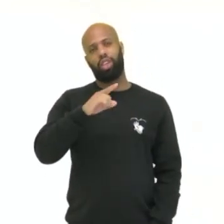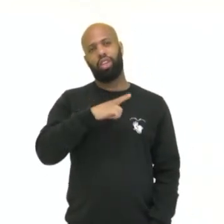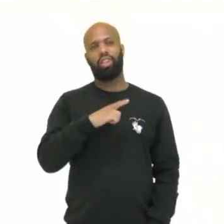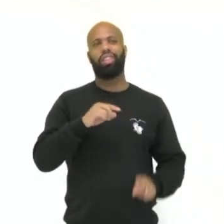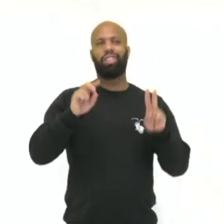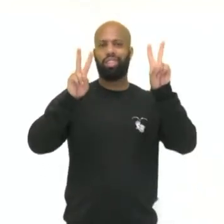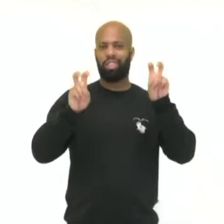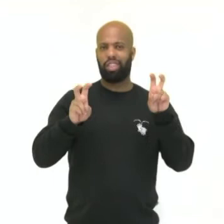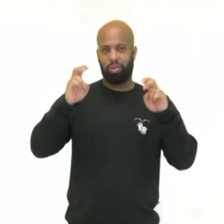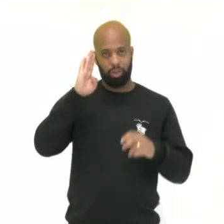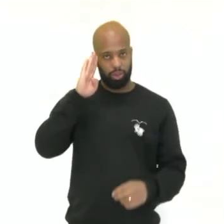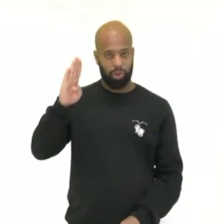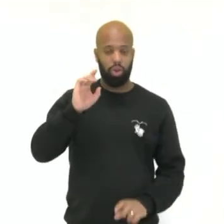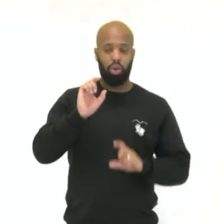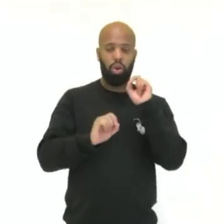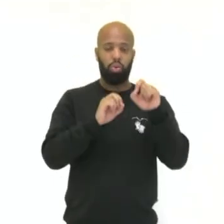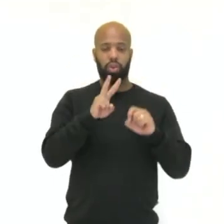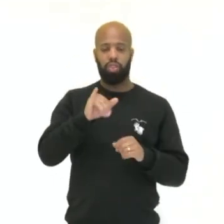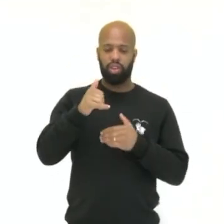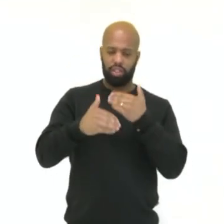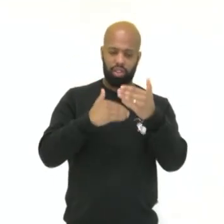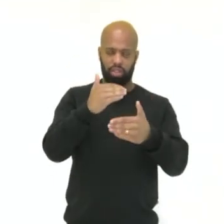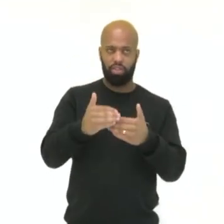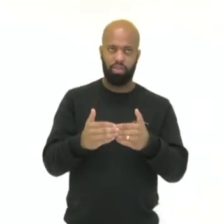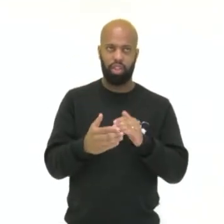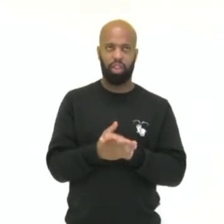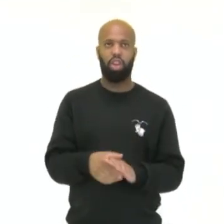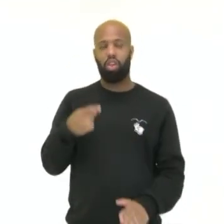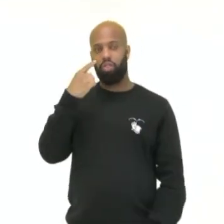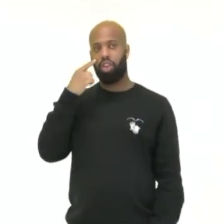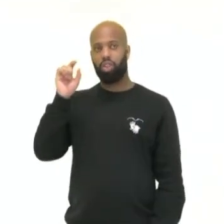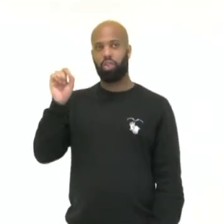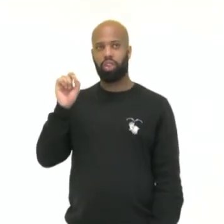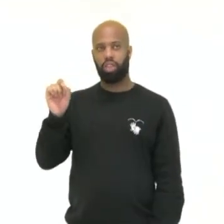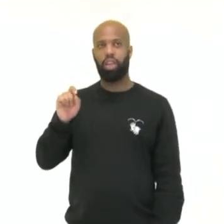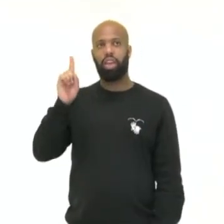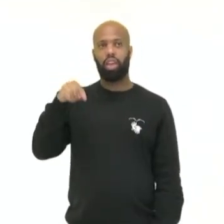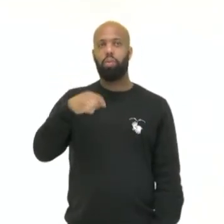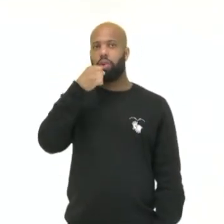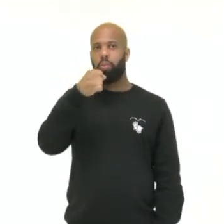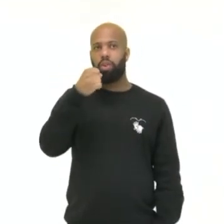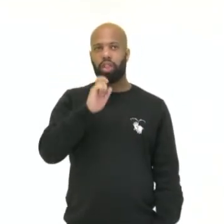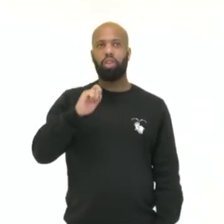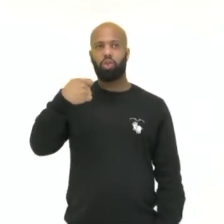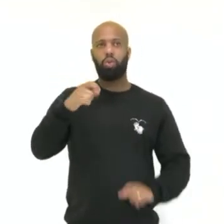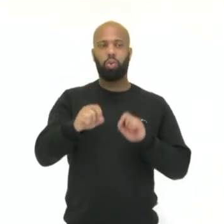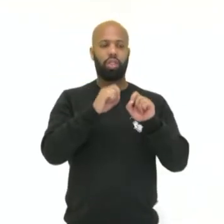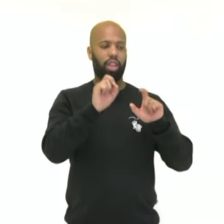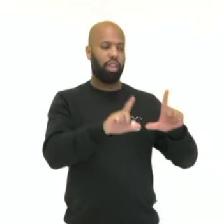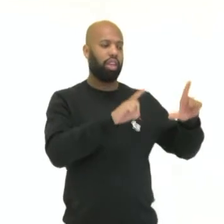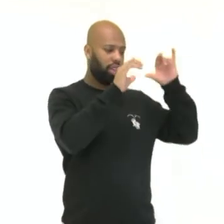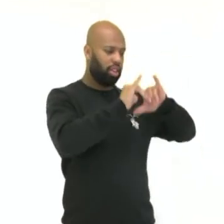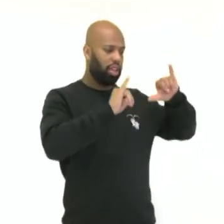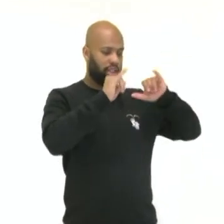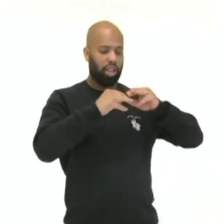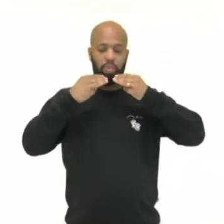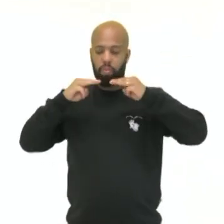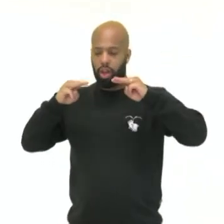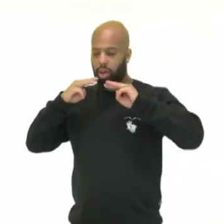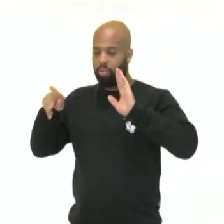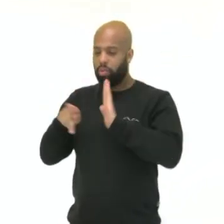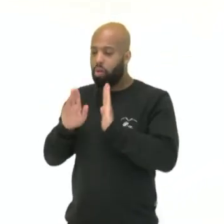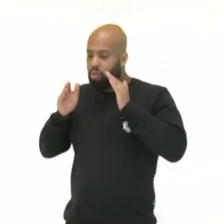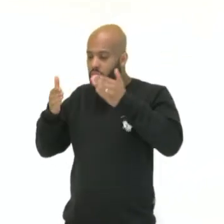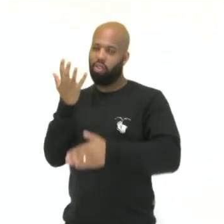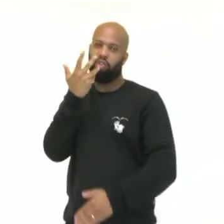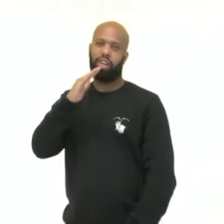A temática a ser desenvolvida aqui está aqui no slide anterior lá. Uma reportagem sobre publicidade comercial e infância.